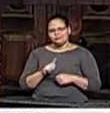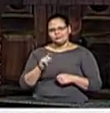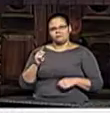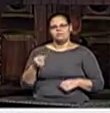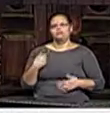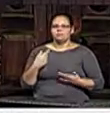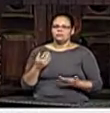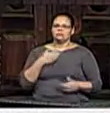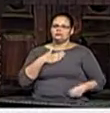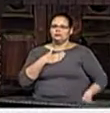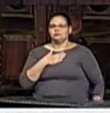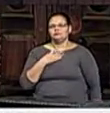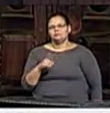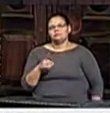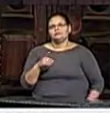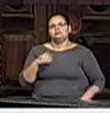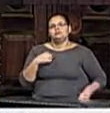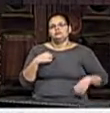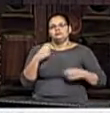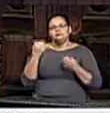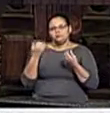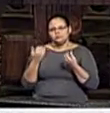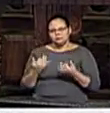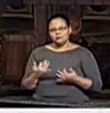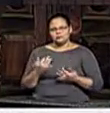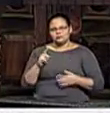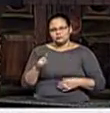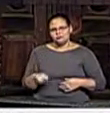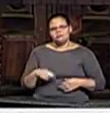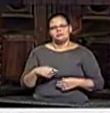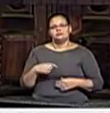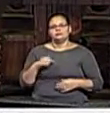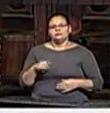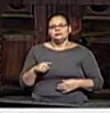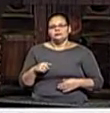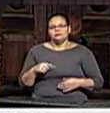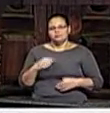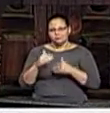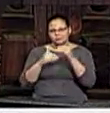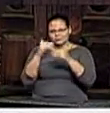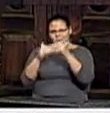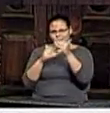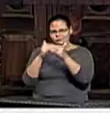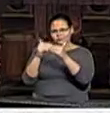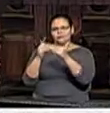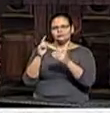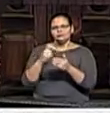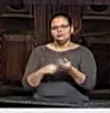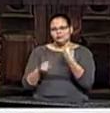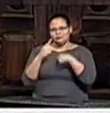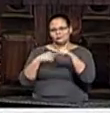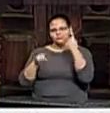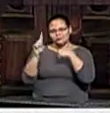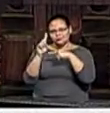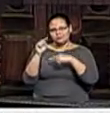que eu gostaria de comentar é que no Fórum de Desenvolvimento, patrocinado por essa